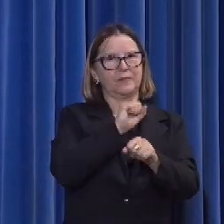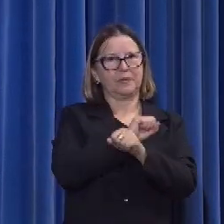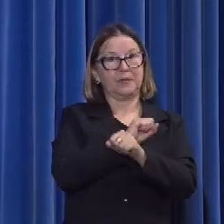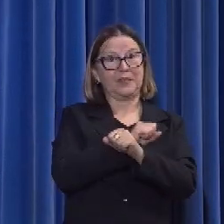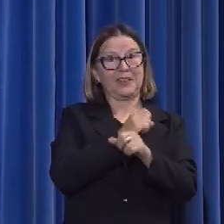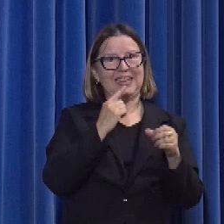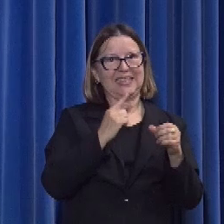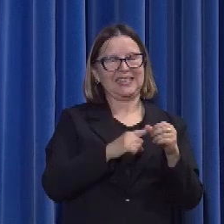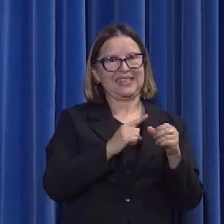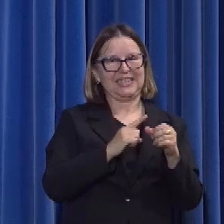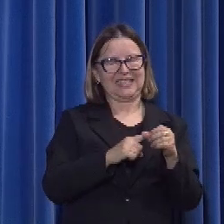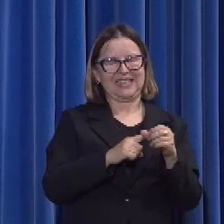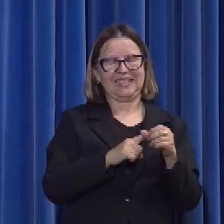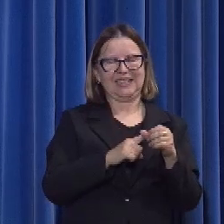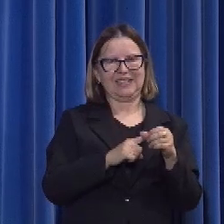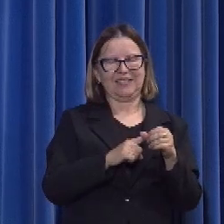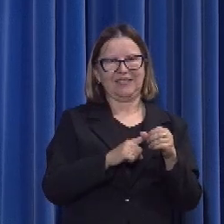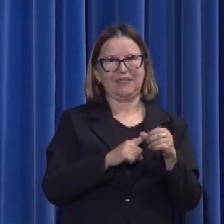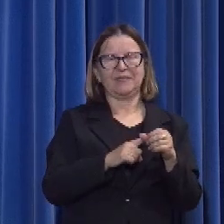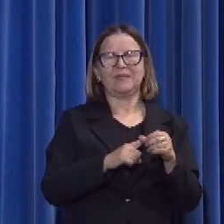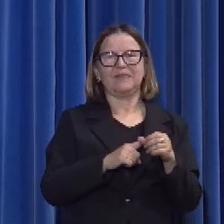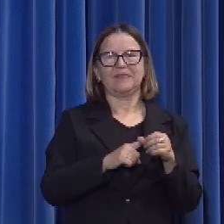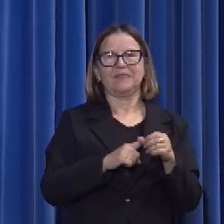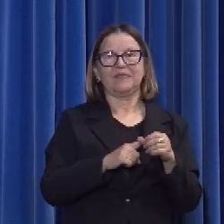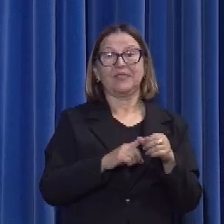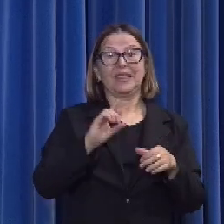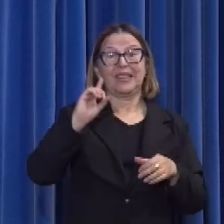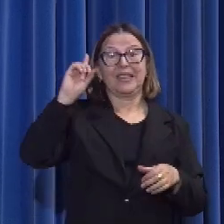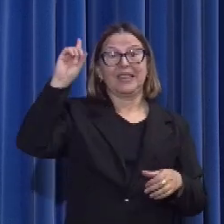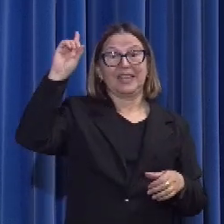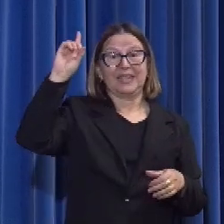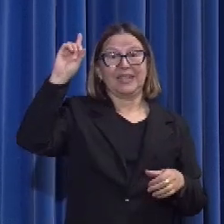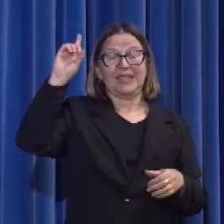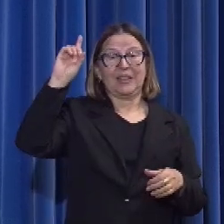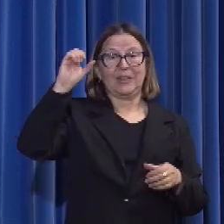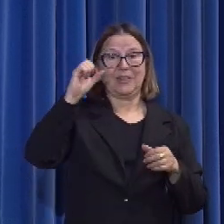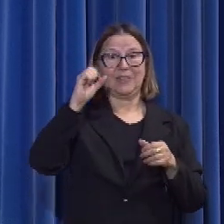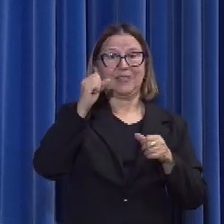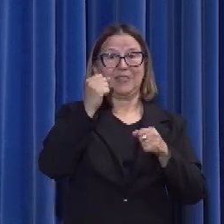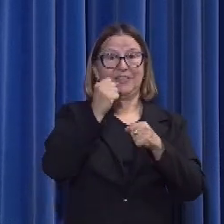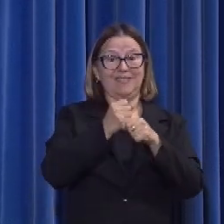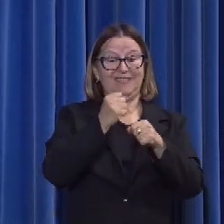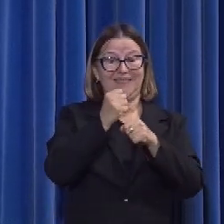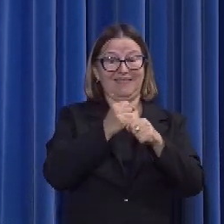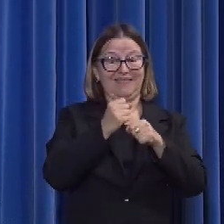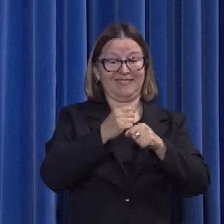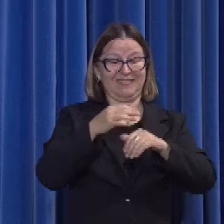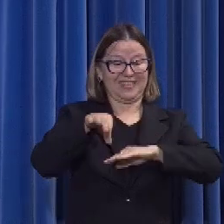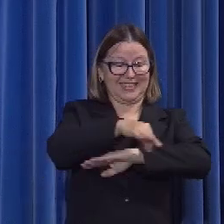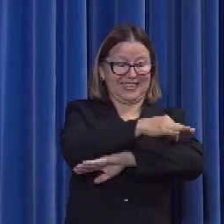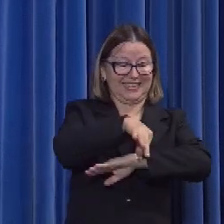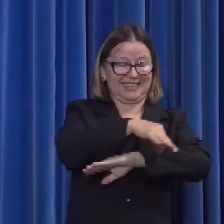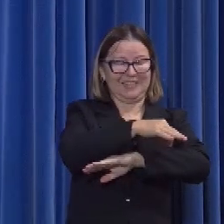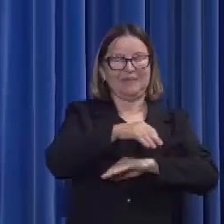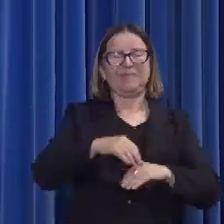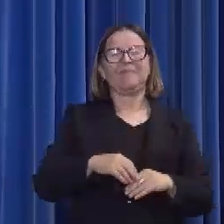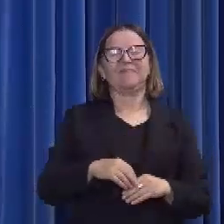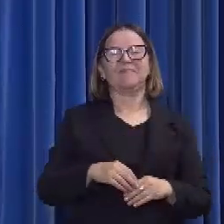tem fundamentos, da qual Deus é o arquiteto e o edificador.